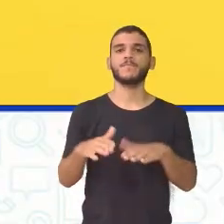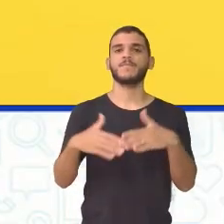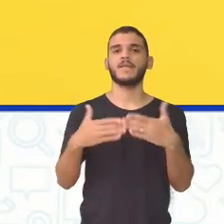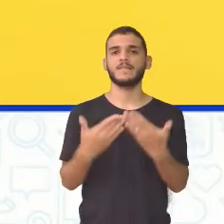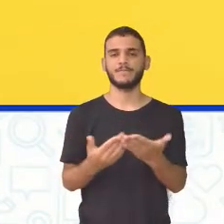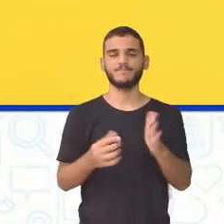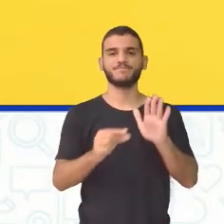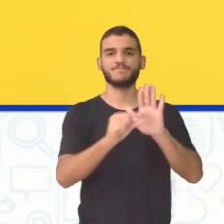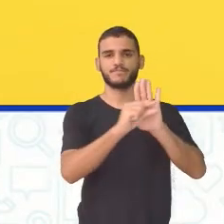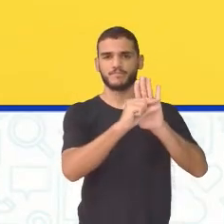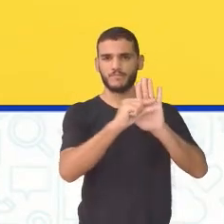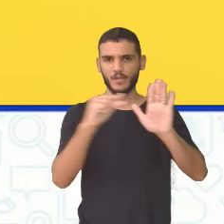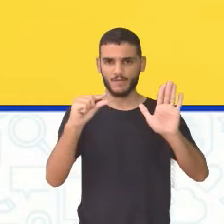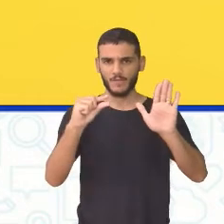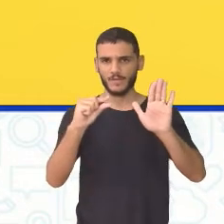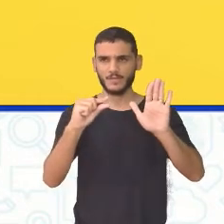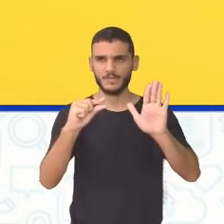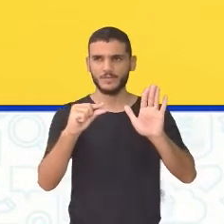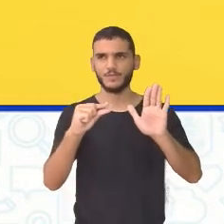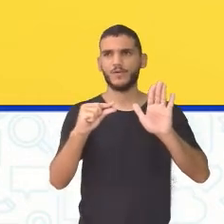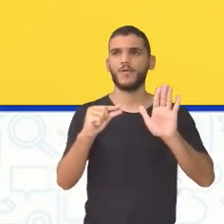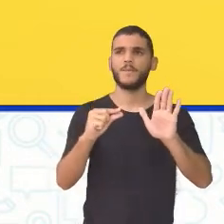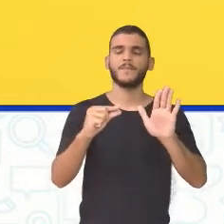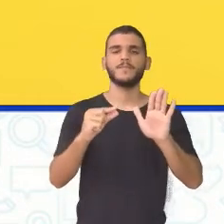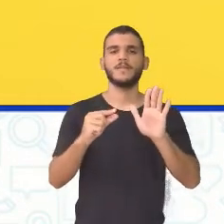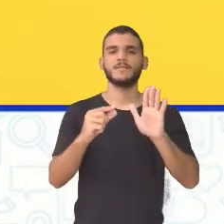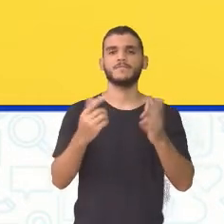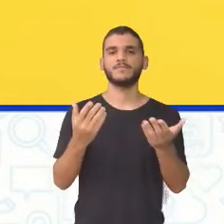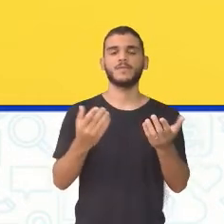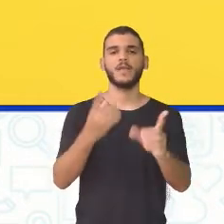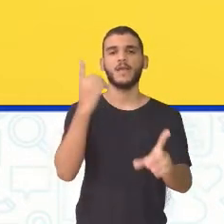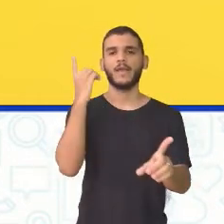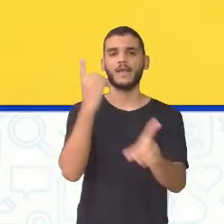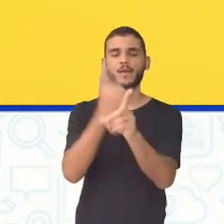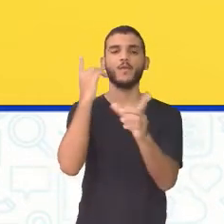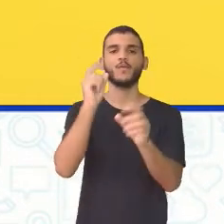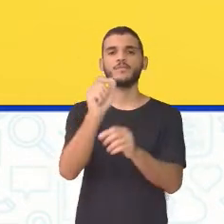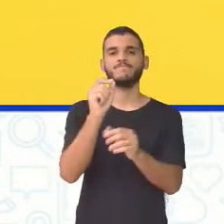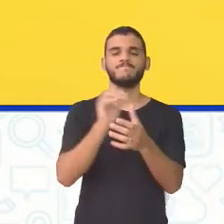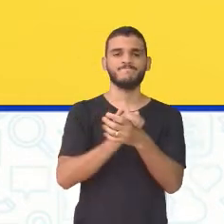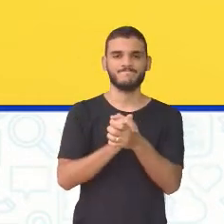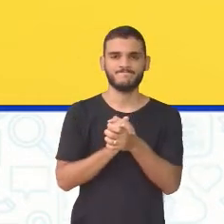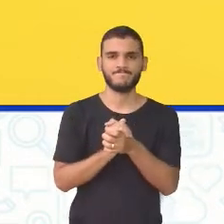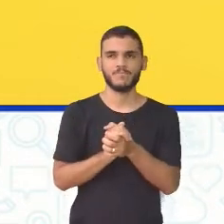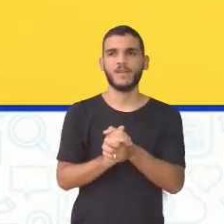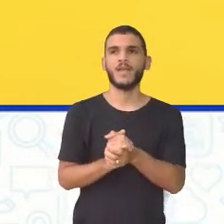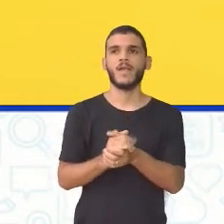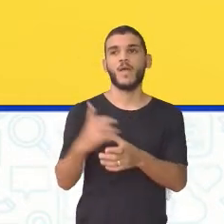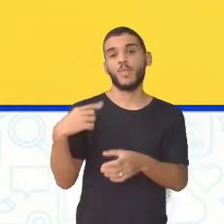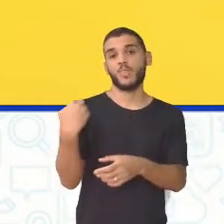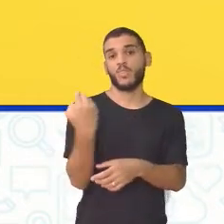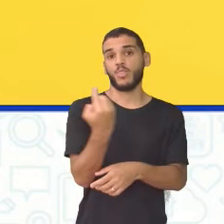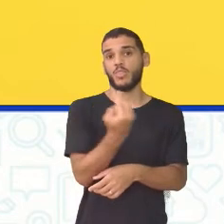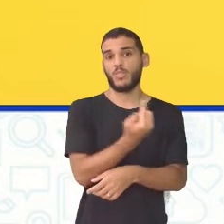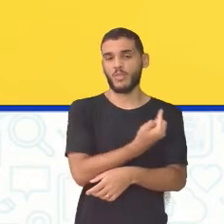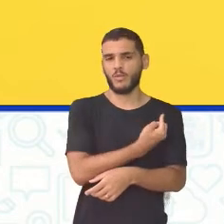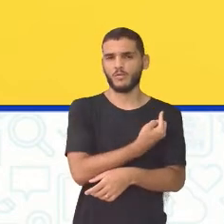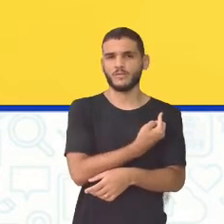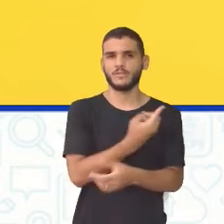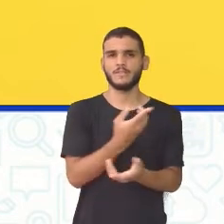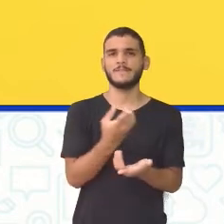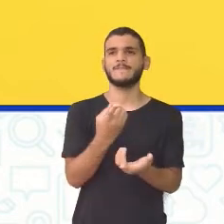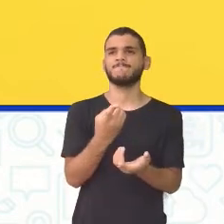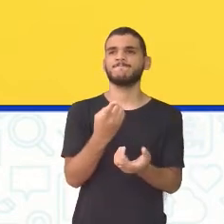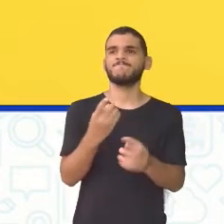verso, não é? A gente descobre tudo em um livro. Traz uma ideia contrária à ideia de que o livro parece